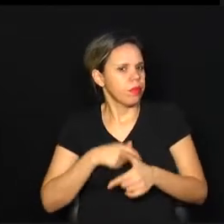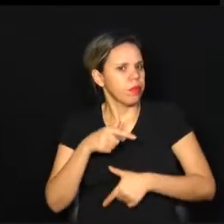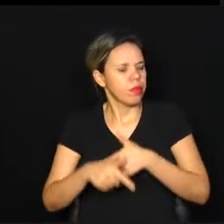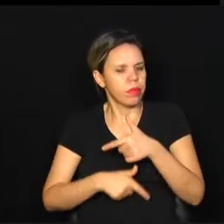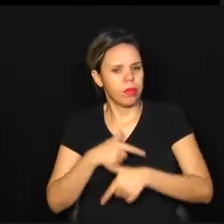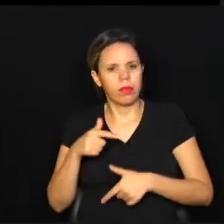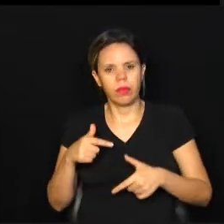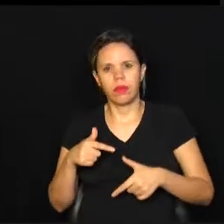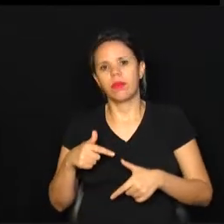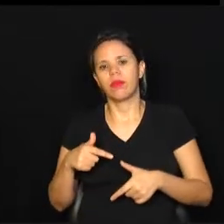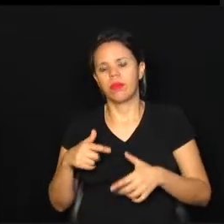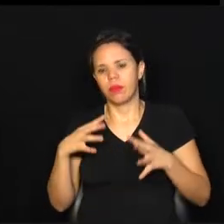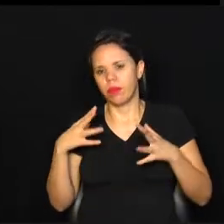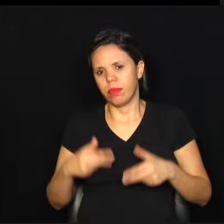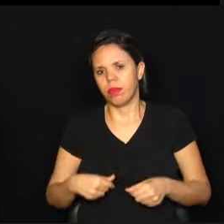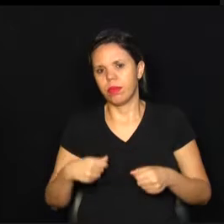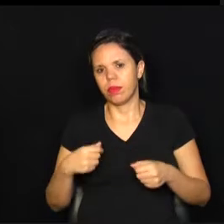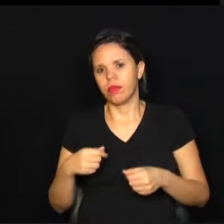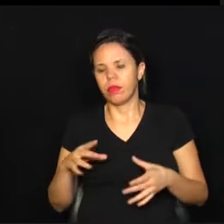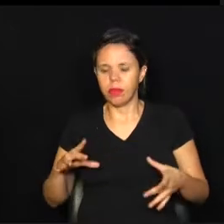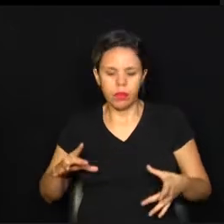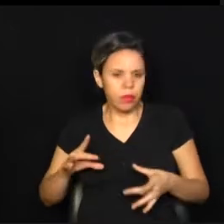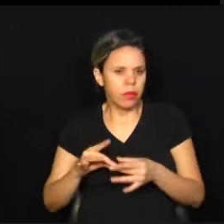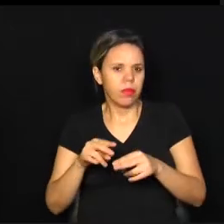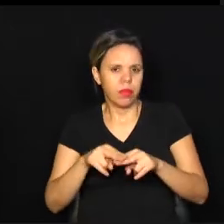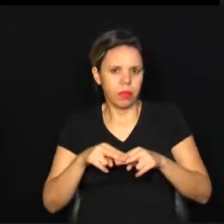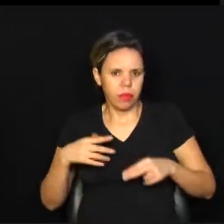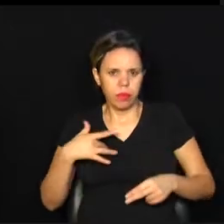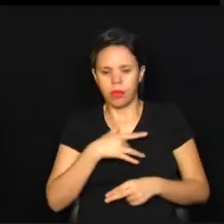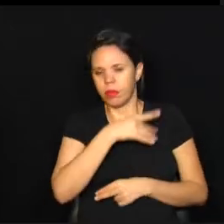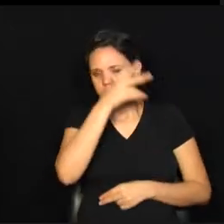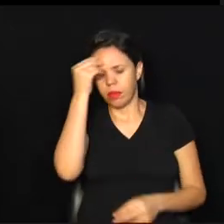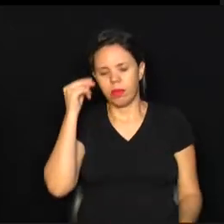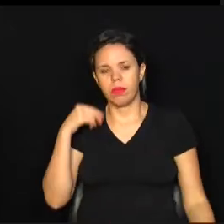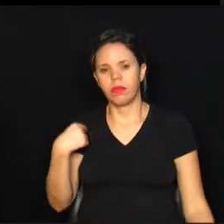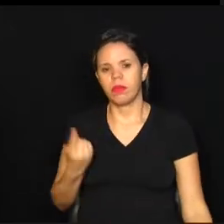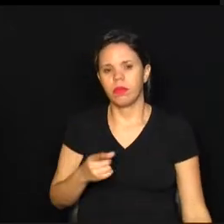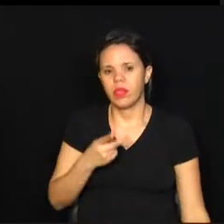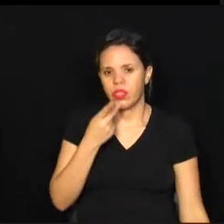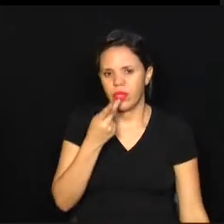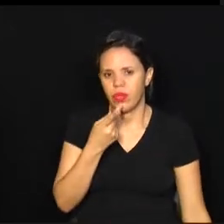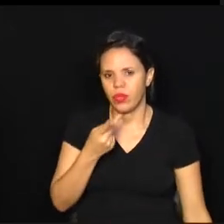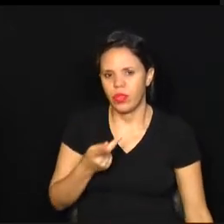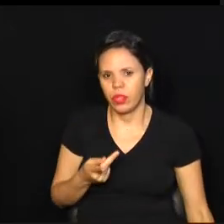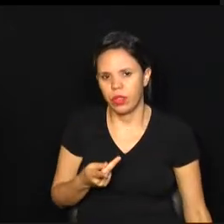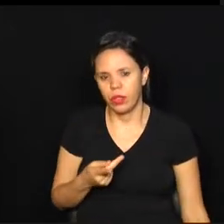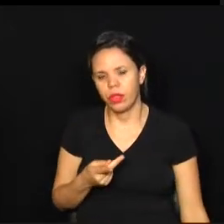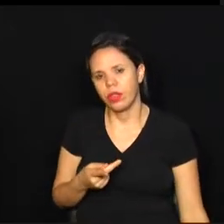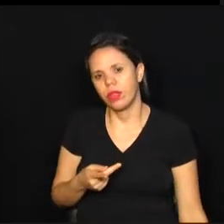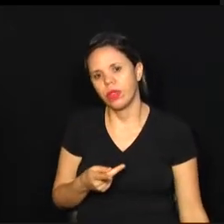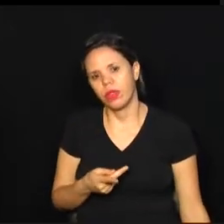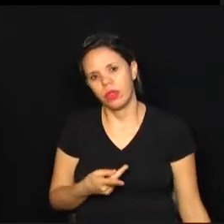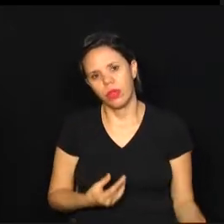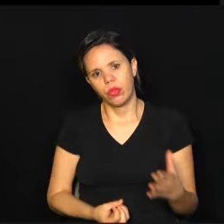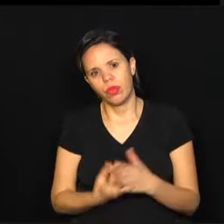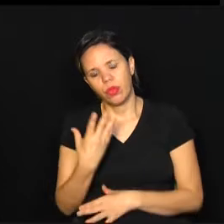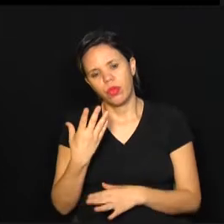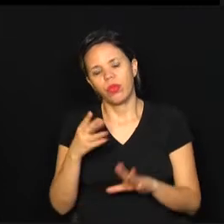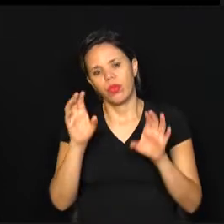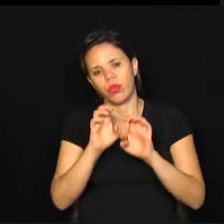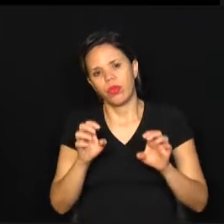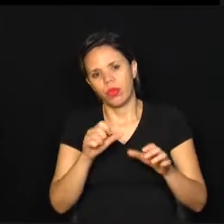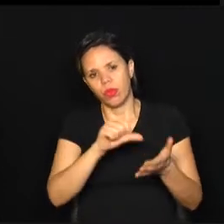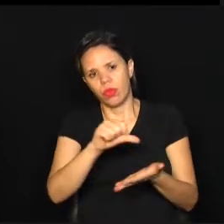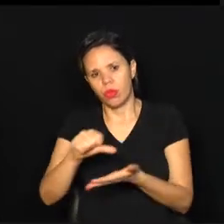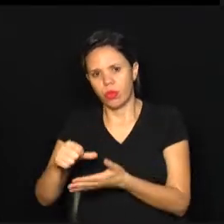de saneamento, ela está bastante atrelada por causa da saúde pública. E aí a gente está falando também da materialização disso no território em